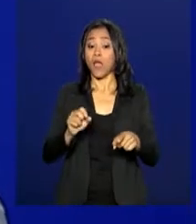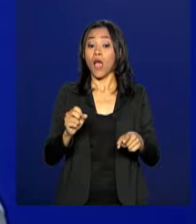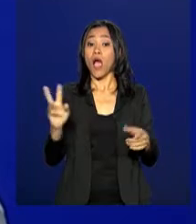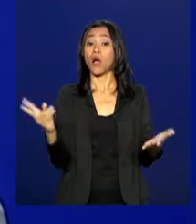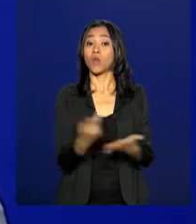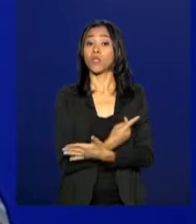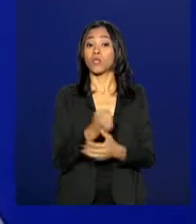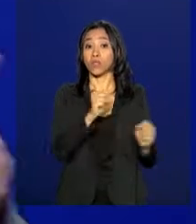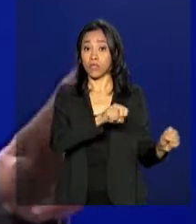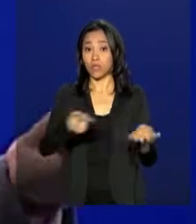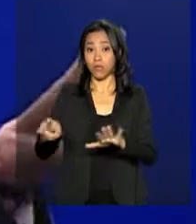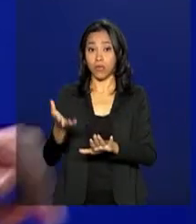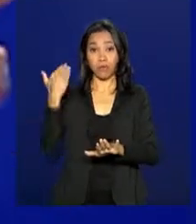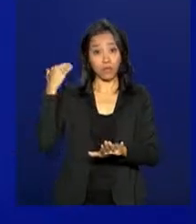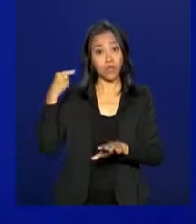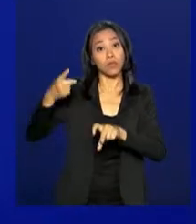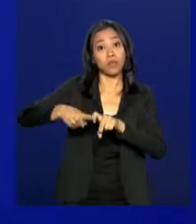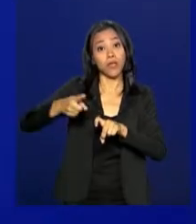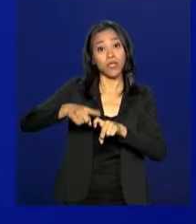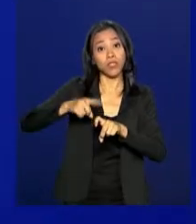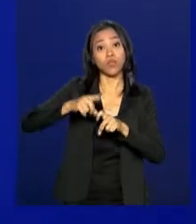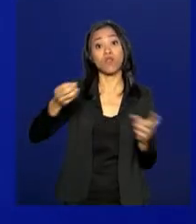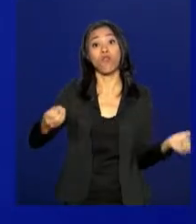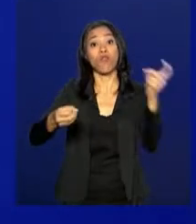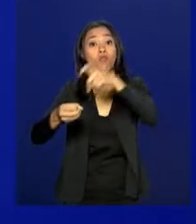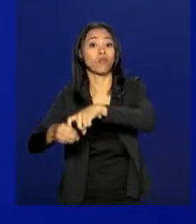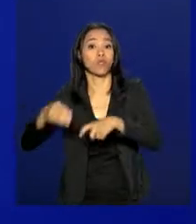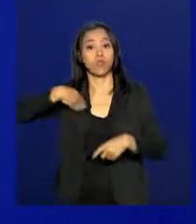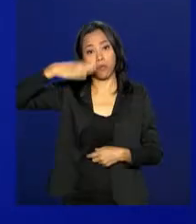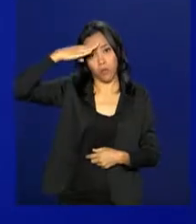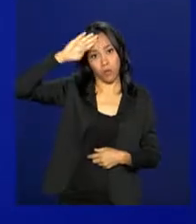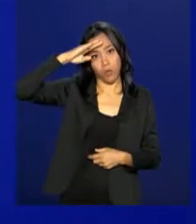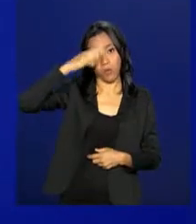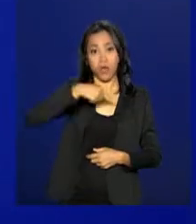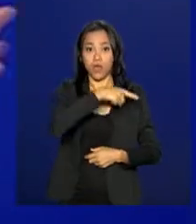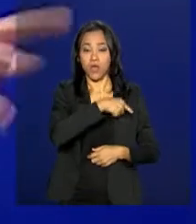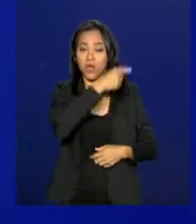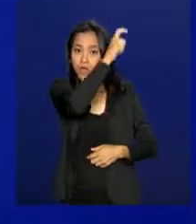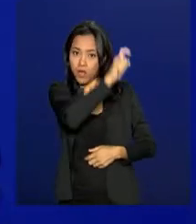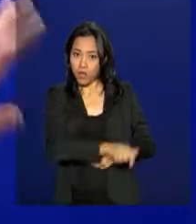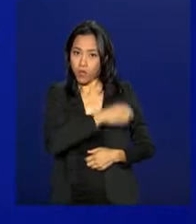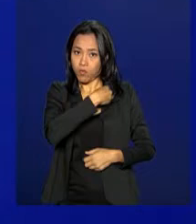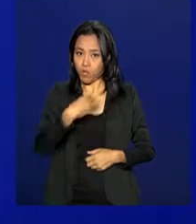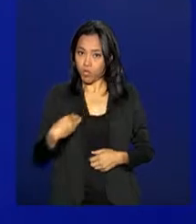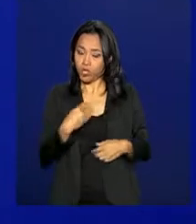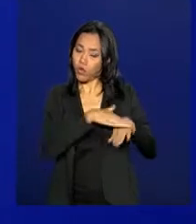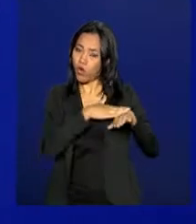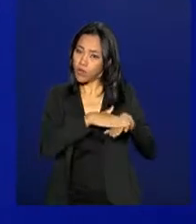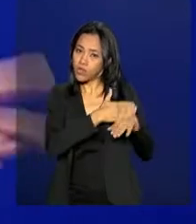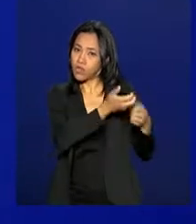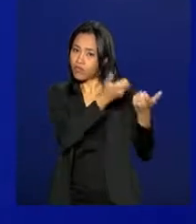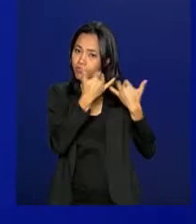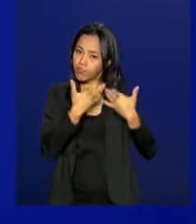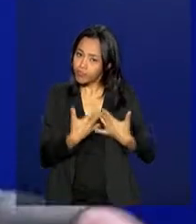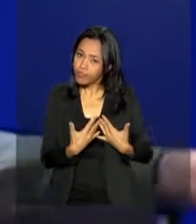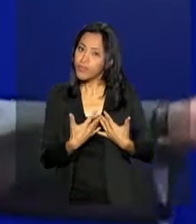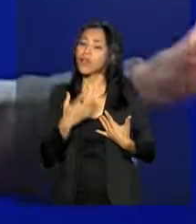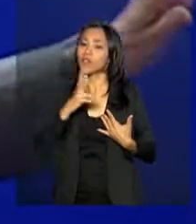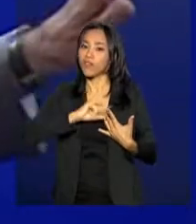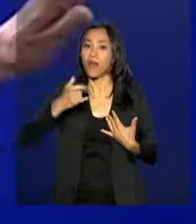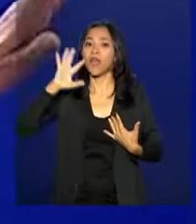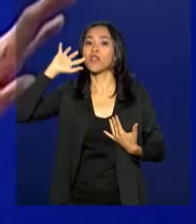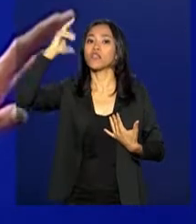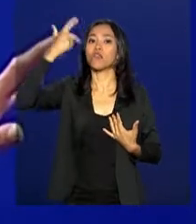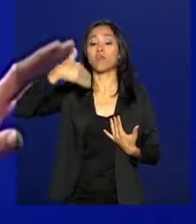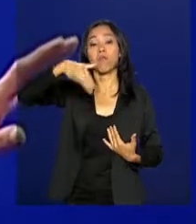passada não passou uma semana está aqui o gilberto occhi depois de conversarmos tomar uma providência imediata que na verdade vai dar emprego